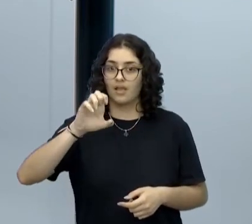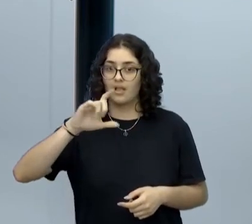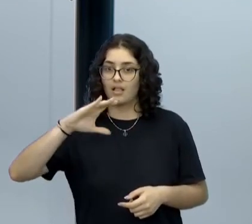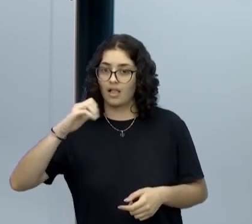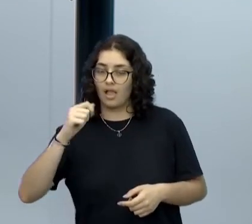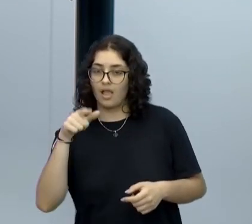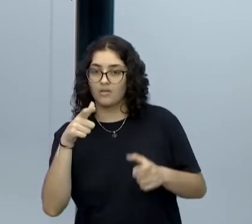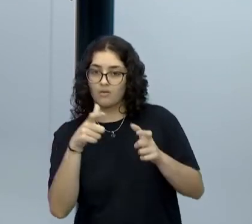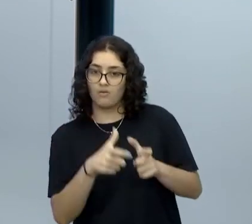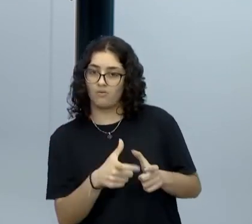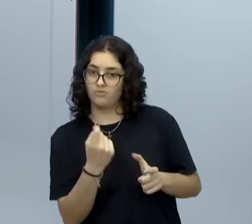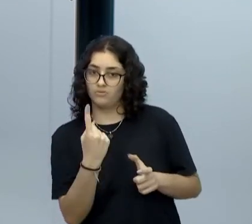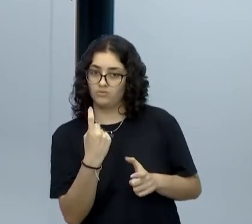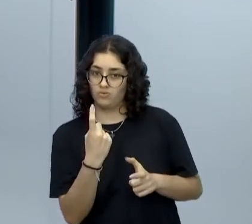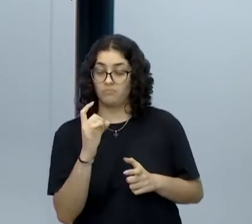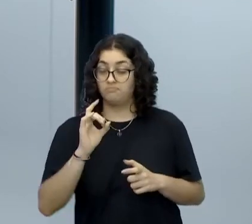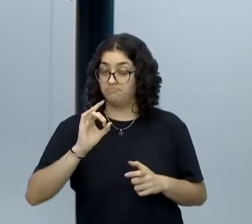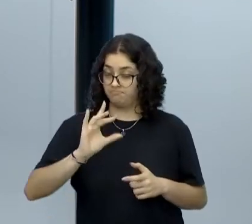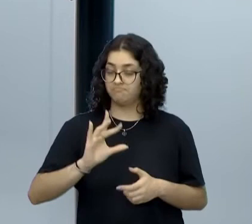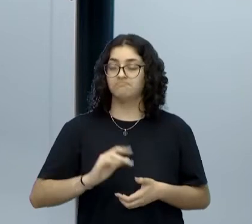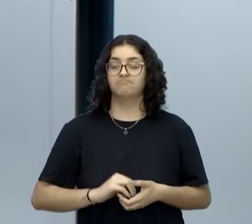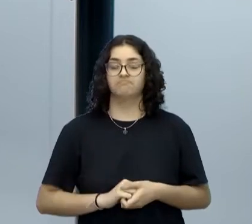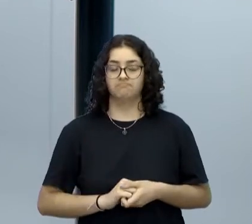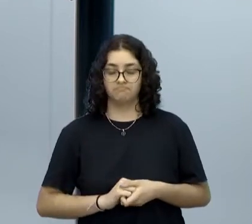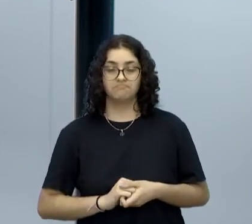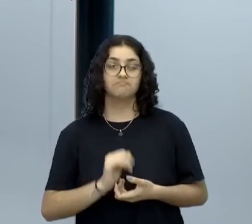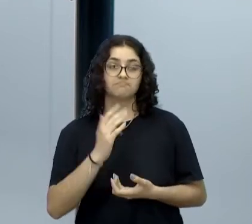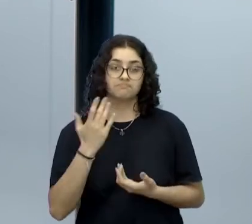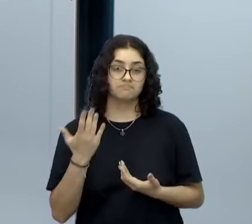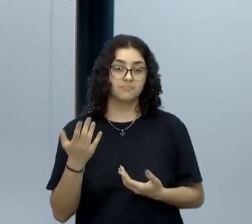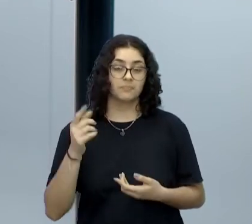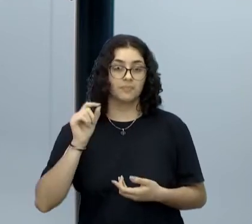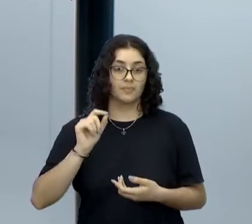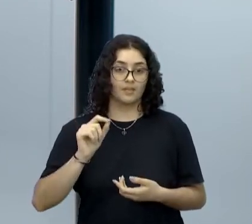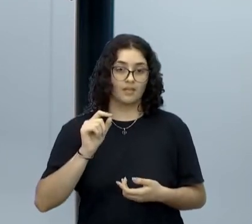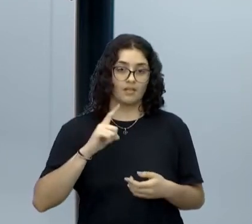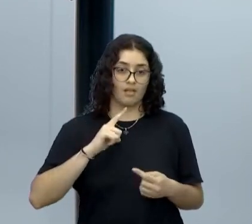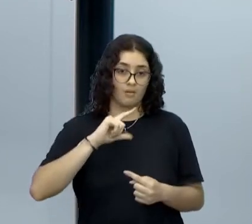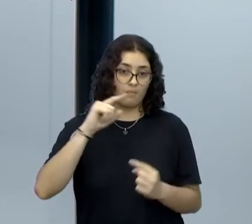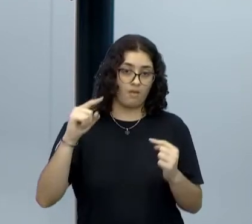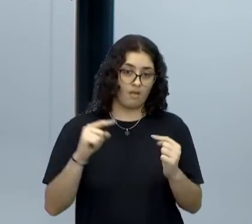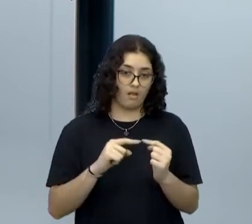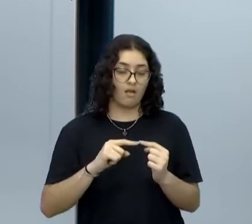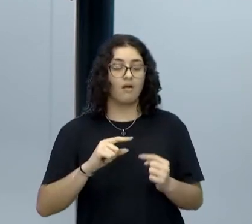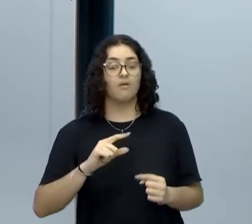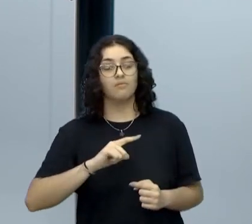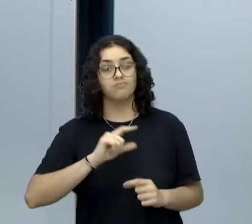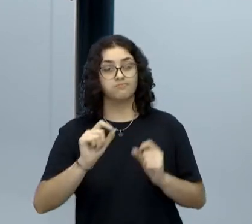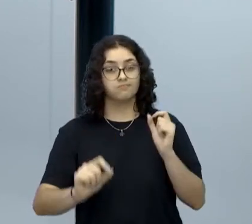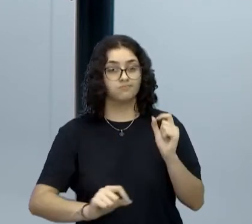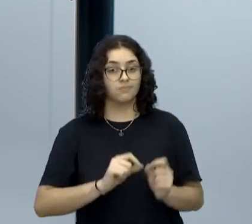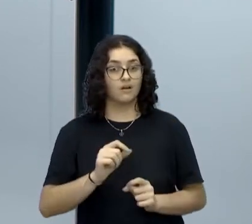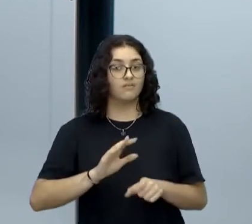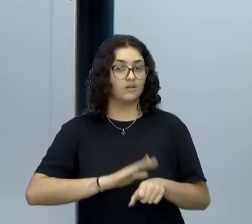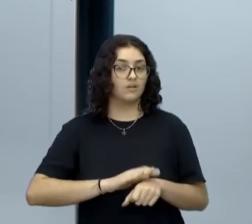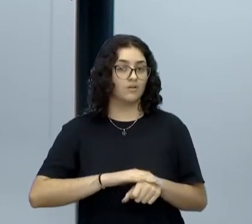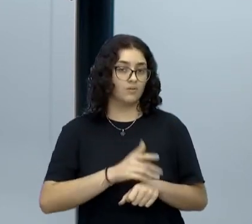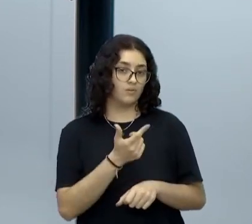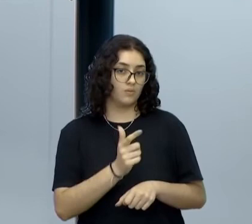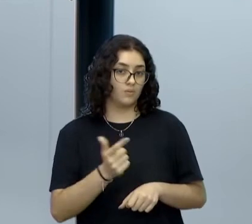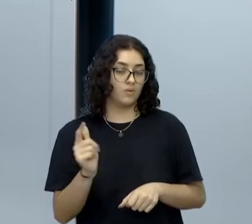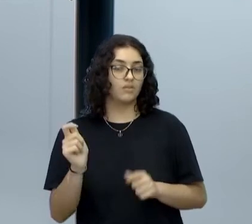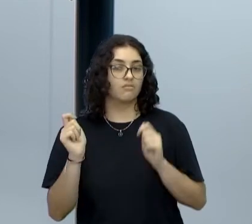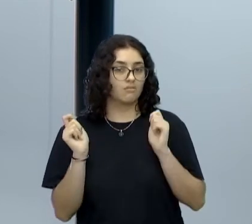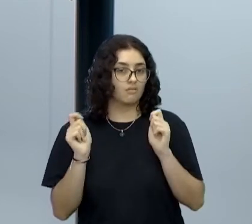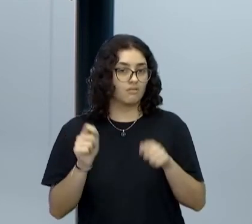determinado local. Tá certo? Então, lógico que dentro desses objetivos a gente tem aí outras ações que a gente pode ler